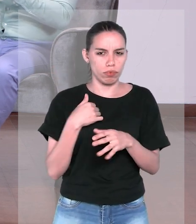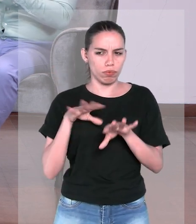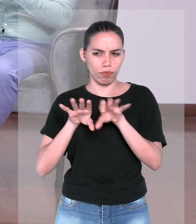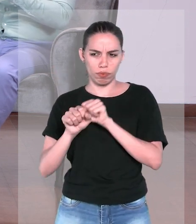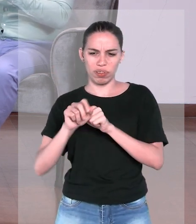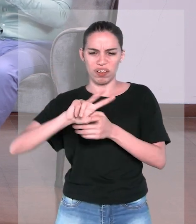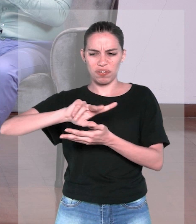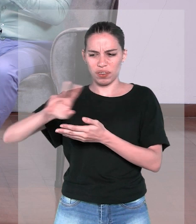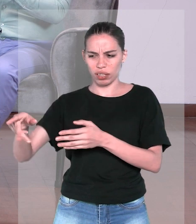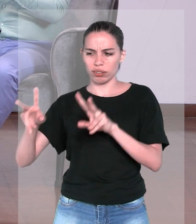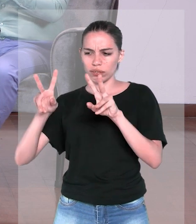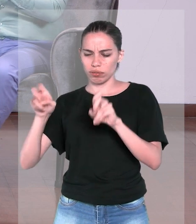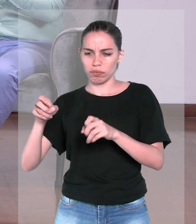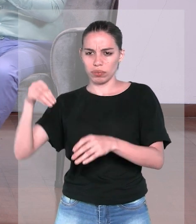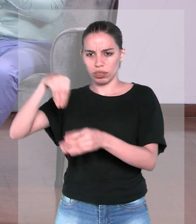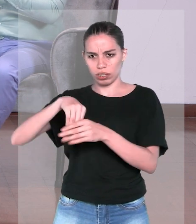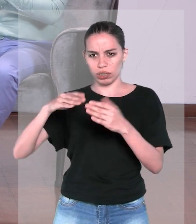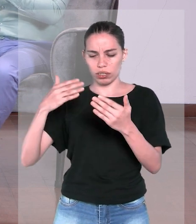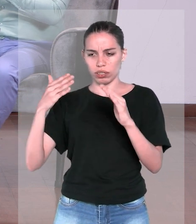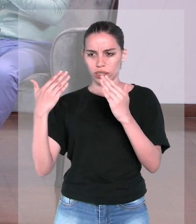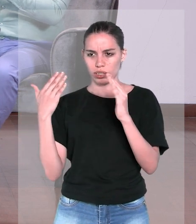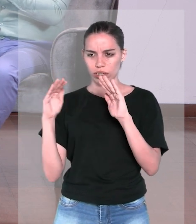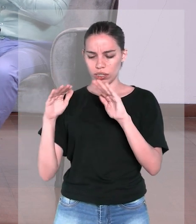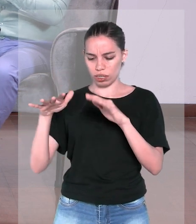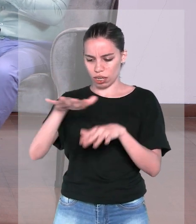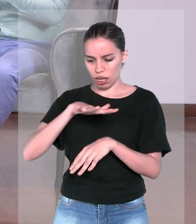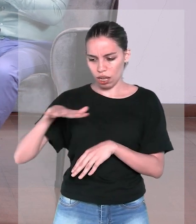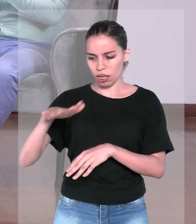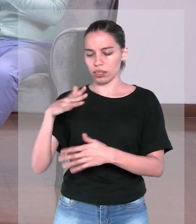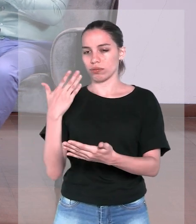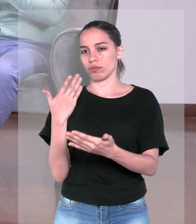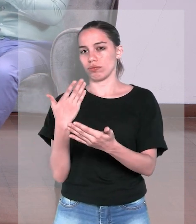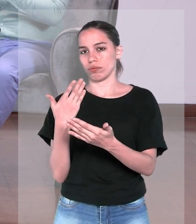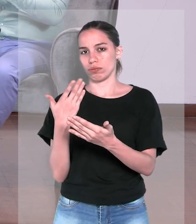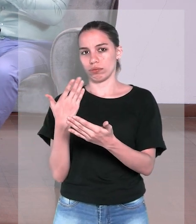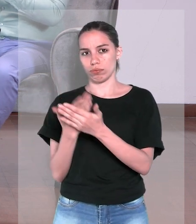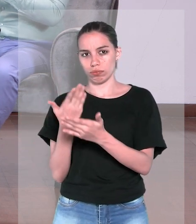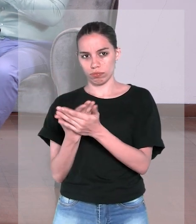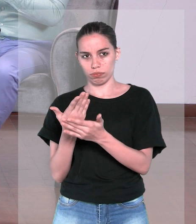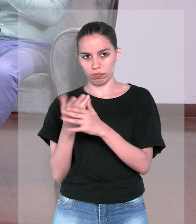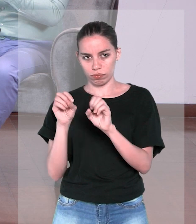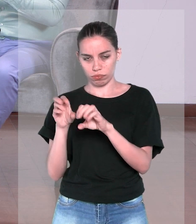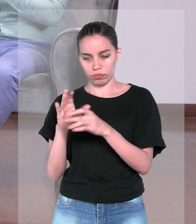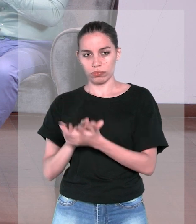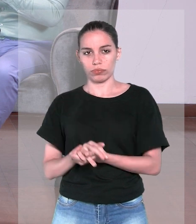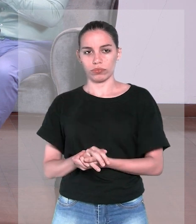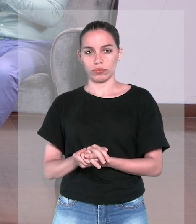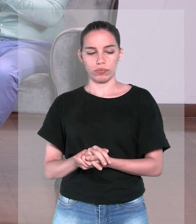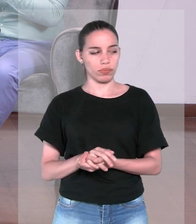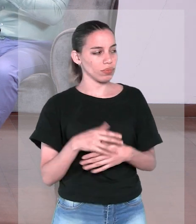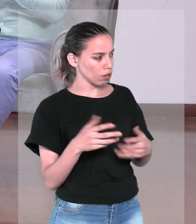linha interdisciplinar. Fui professor de filosofia durante 5 anos. Por isso que você morou em todas